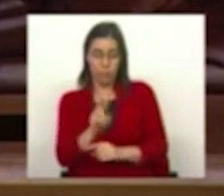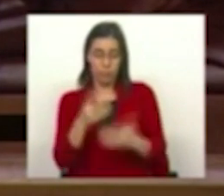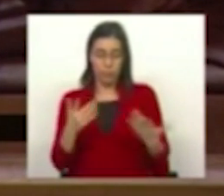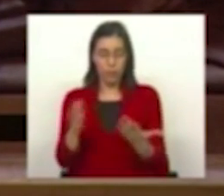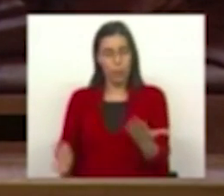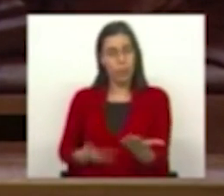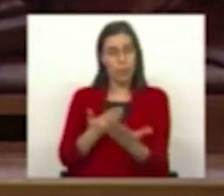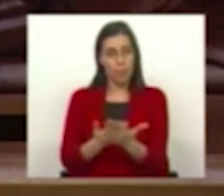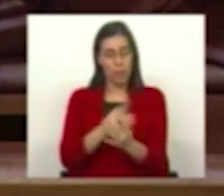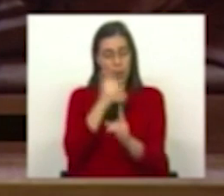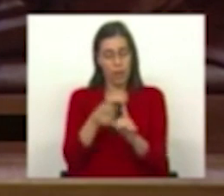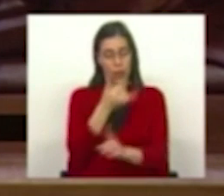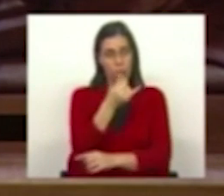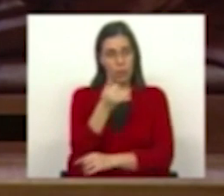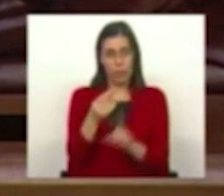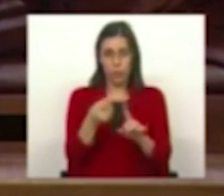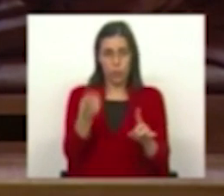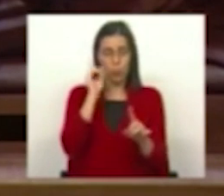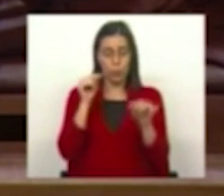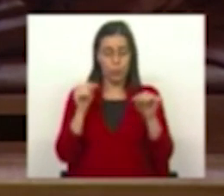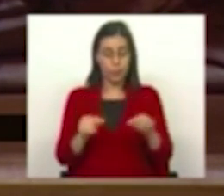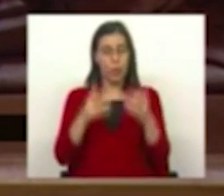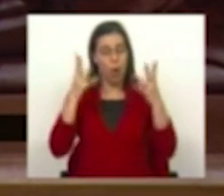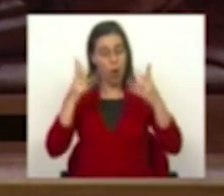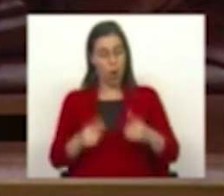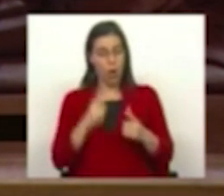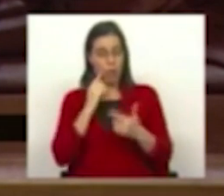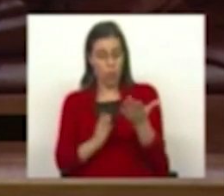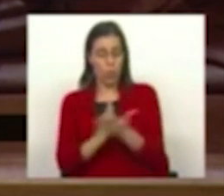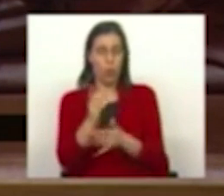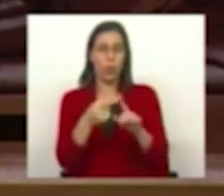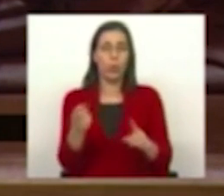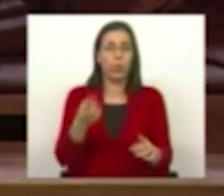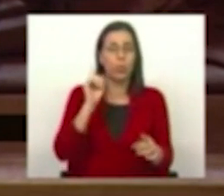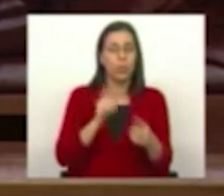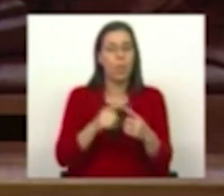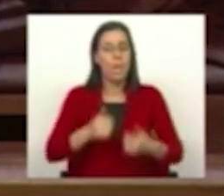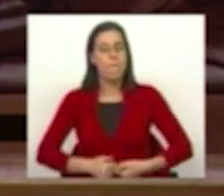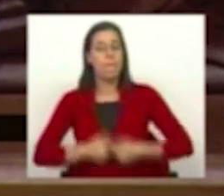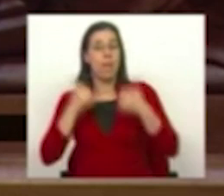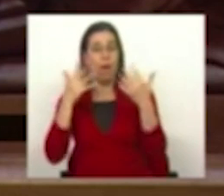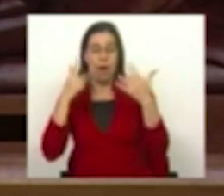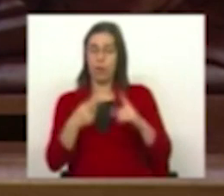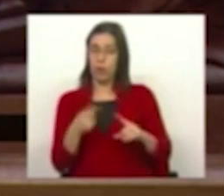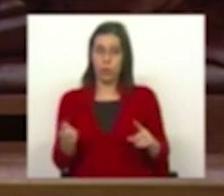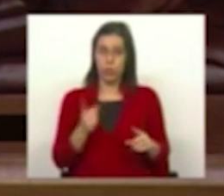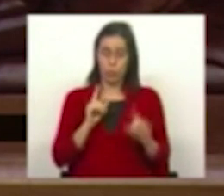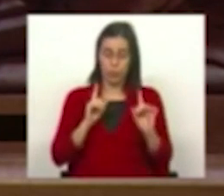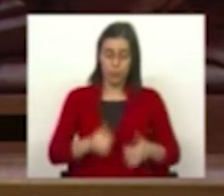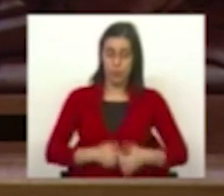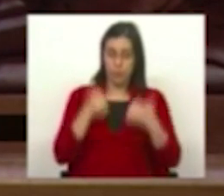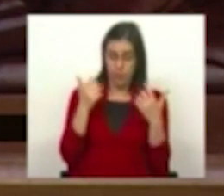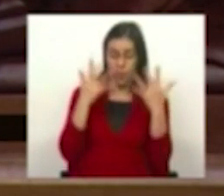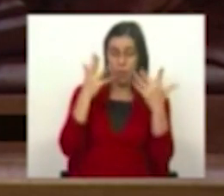nesta proposta para 2020. Este não é um orçamento de continuidade, nem o melhor dos orçamentos. O melhor